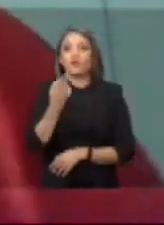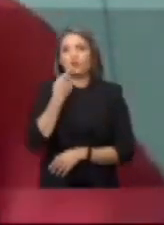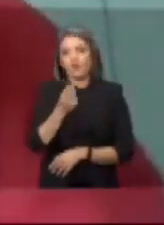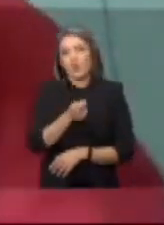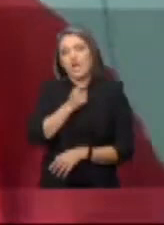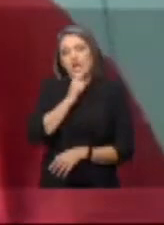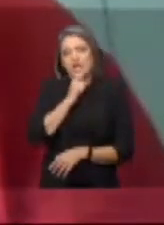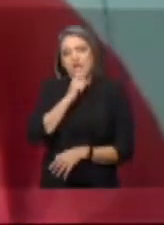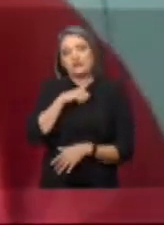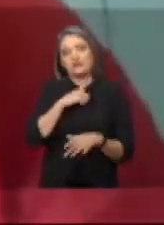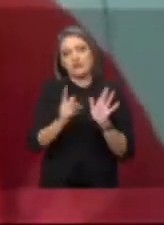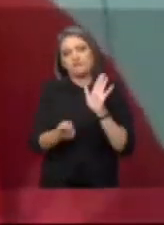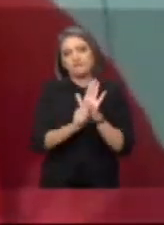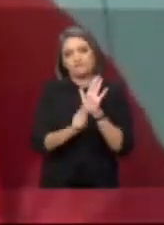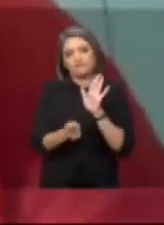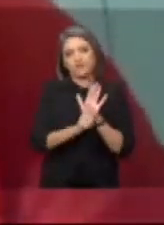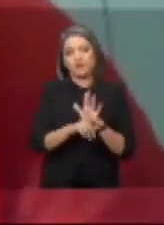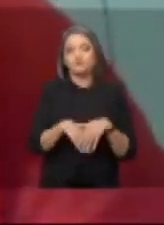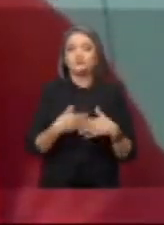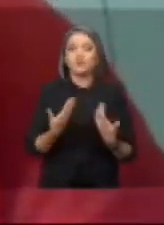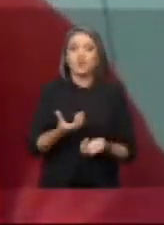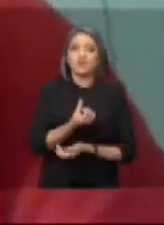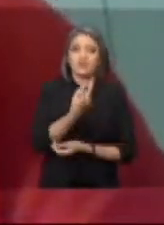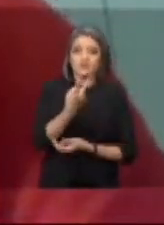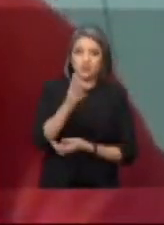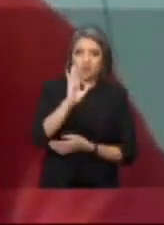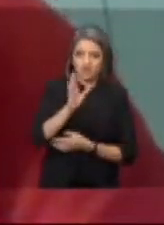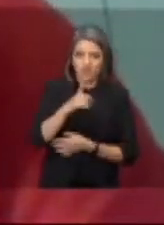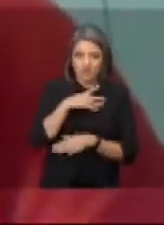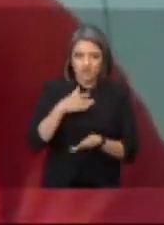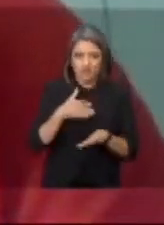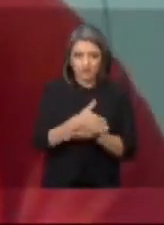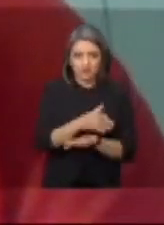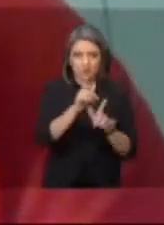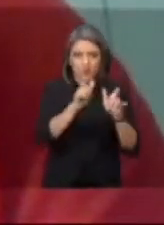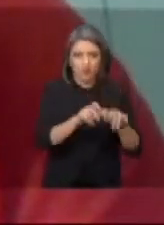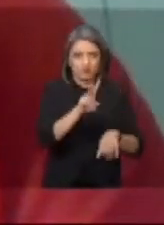usar, 62% já passaram por instituições de acolhimentos,